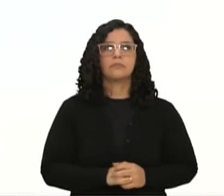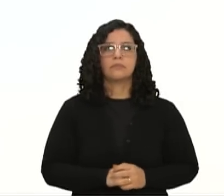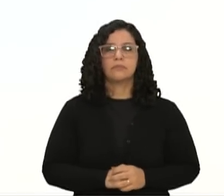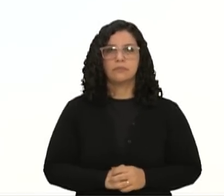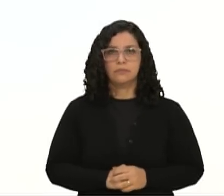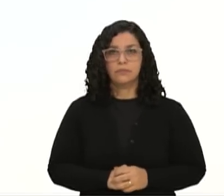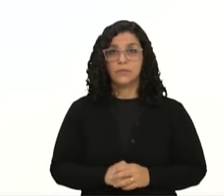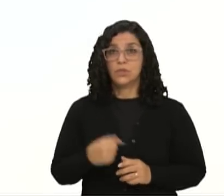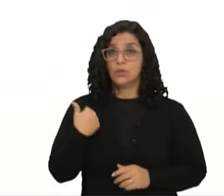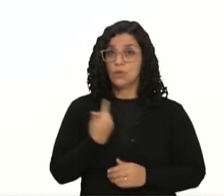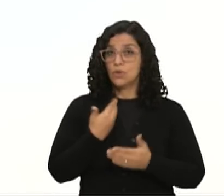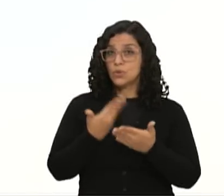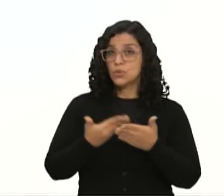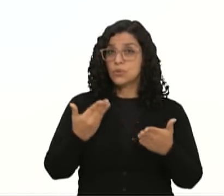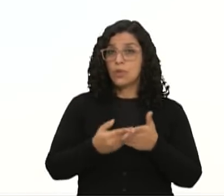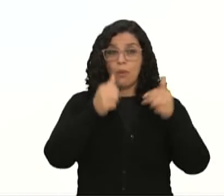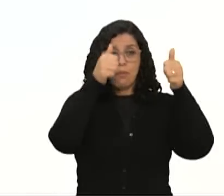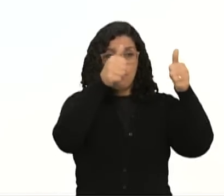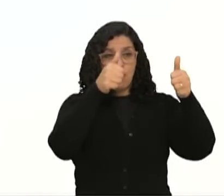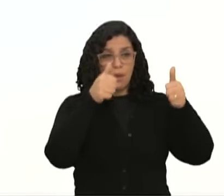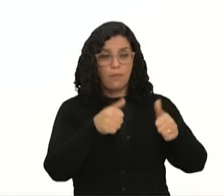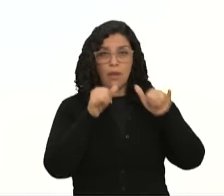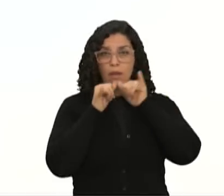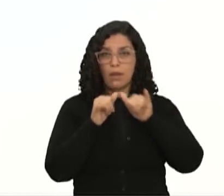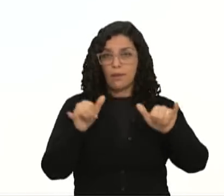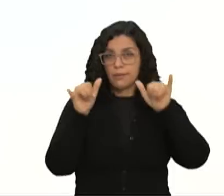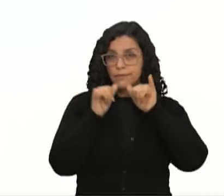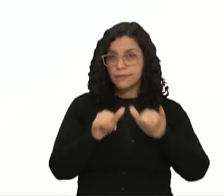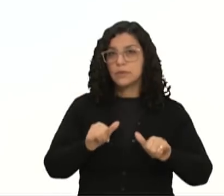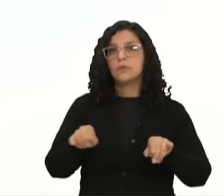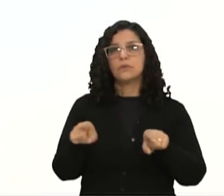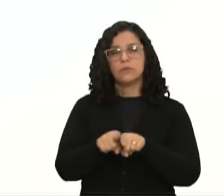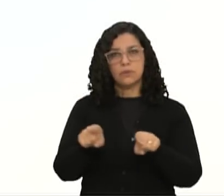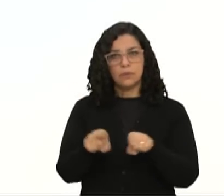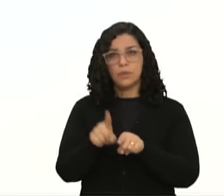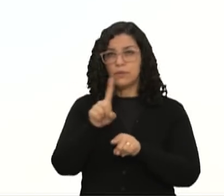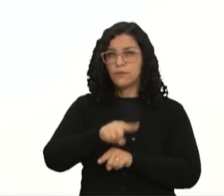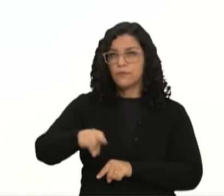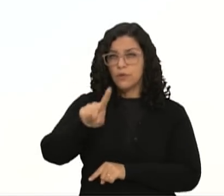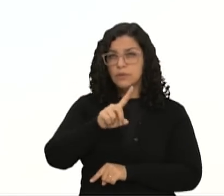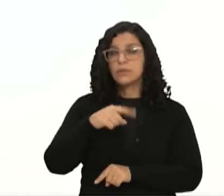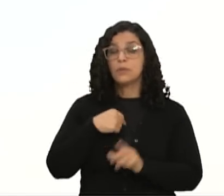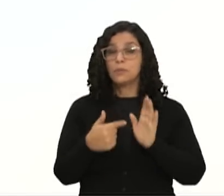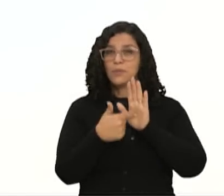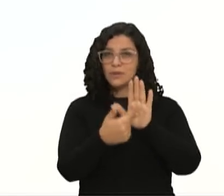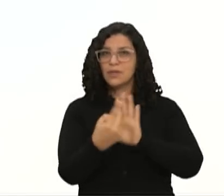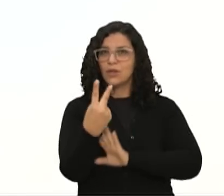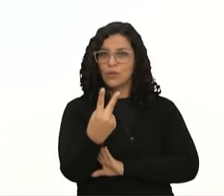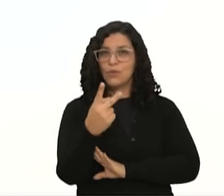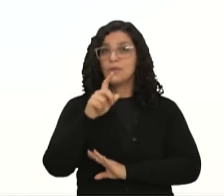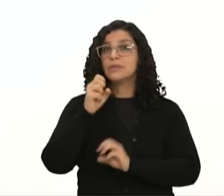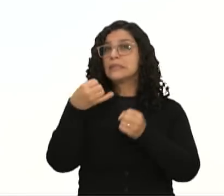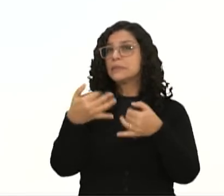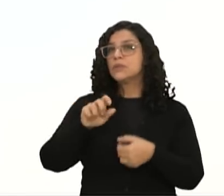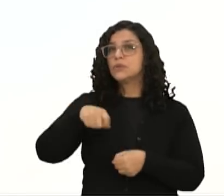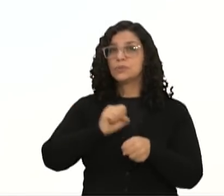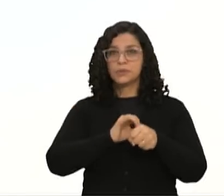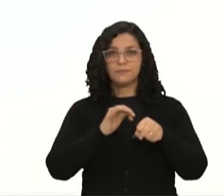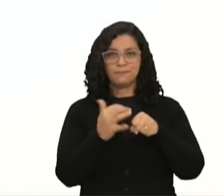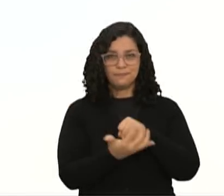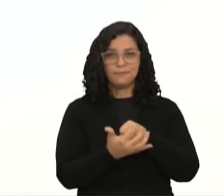campaign poster, nós estudamos uma campanha publicitária. Eu trouxe para vocês 2 posters falando sobre o